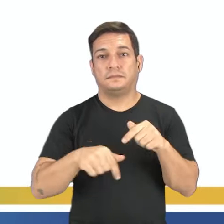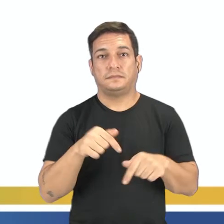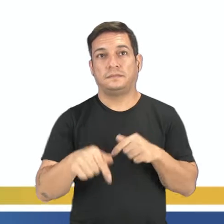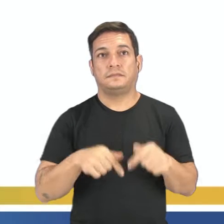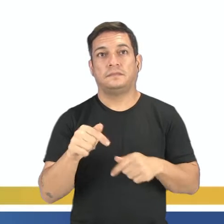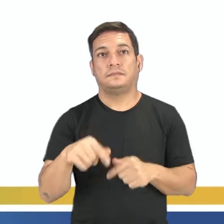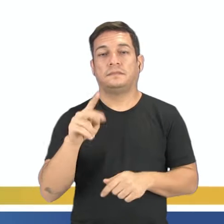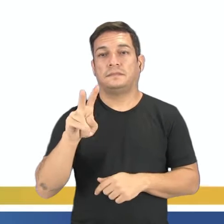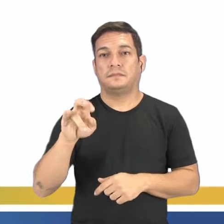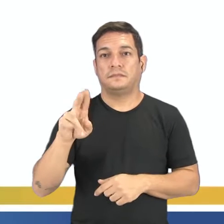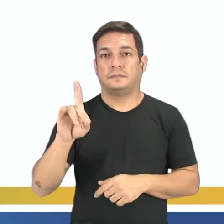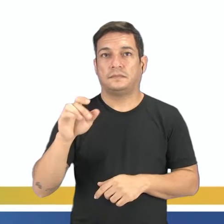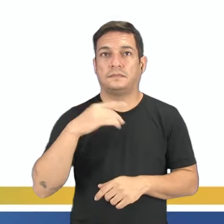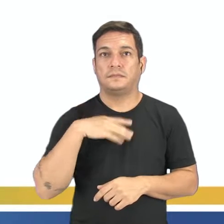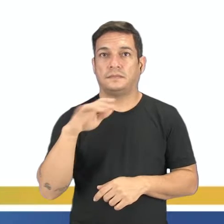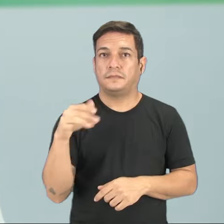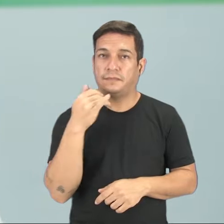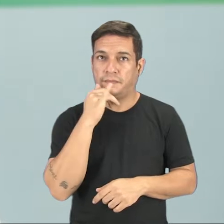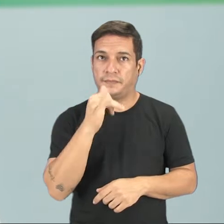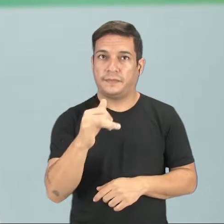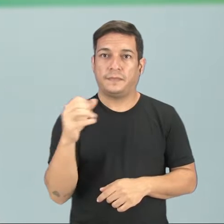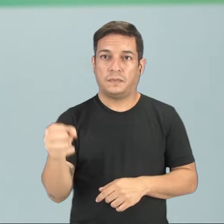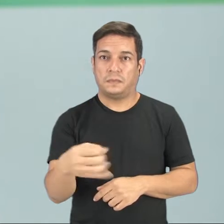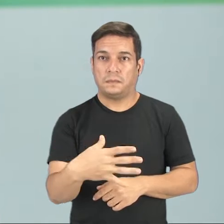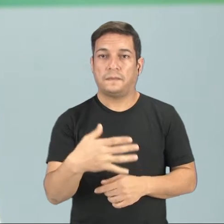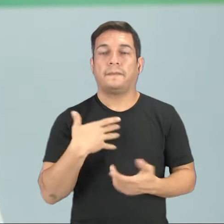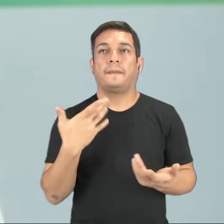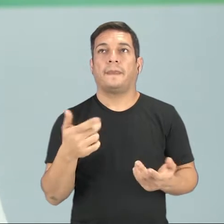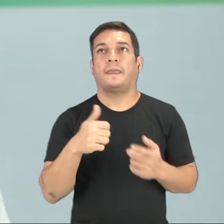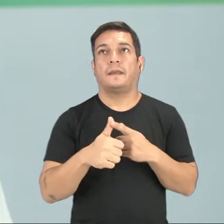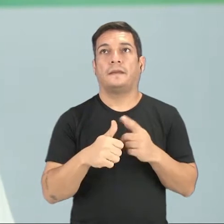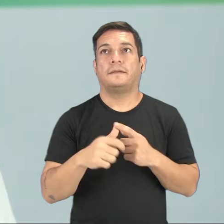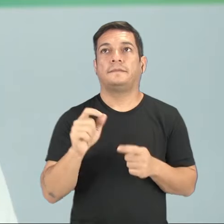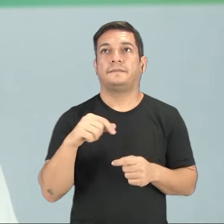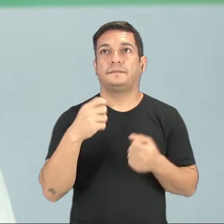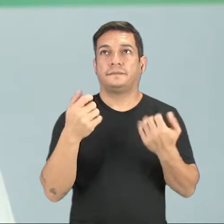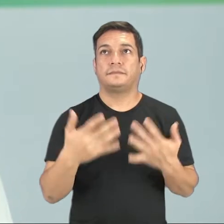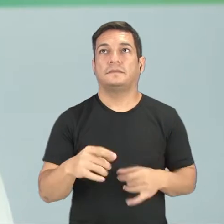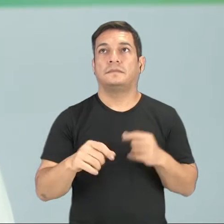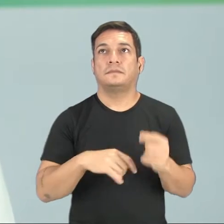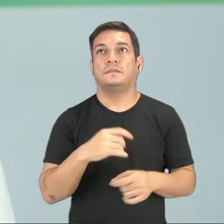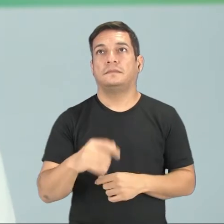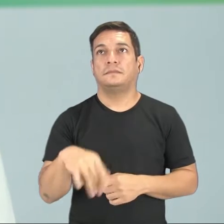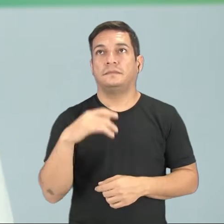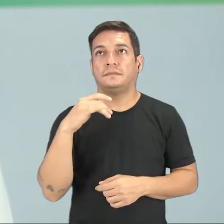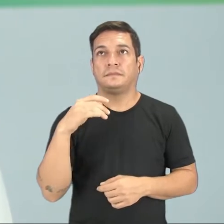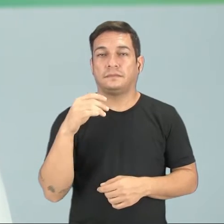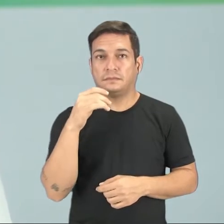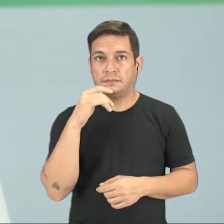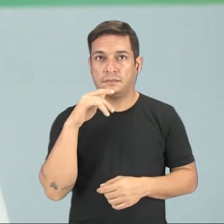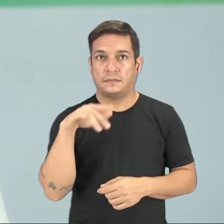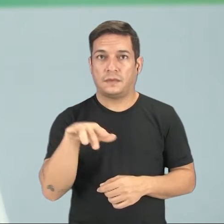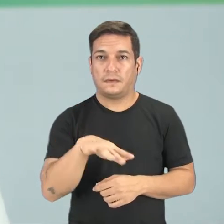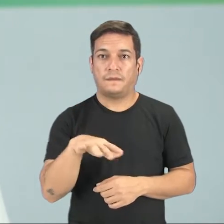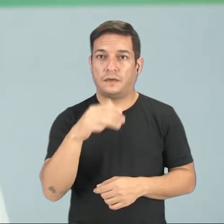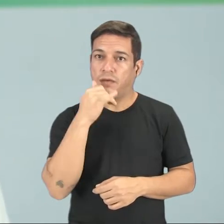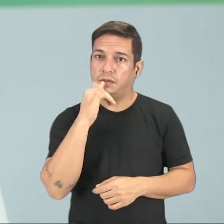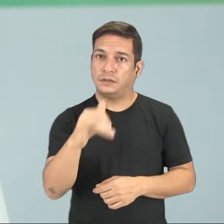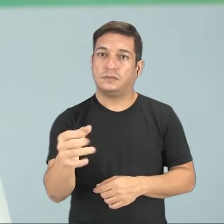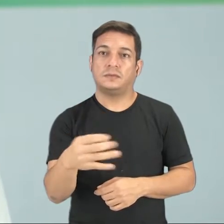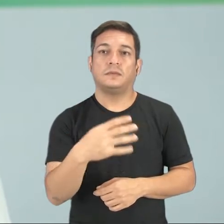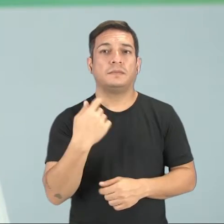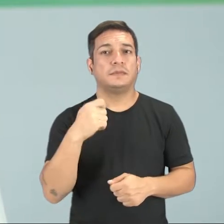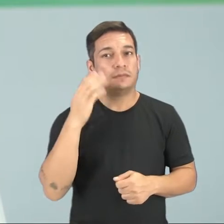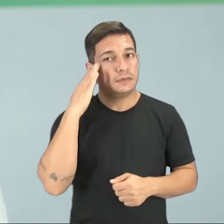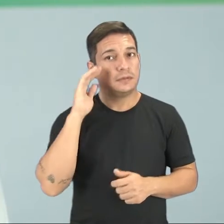Verde e fontes de energia renovável. Primeiramente, quando nós falamos de fontes de energia renovável, precisamos entender